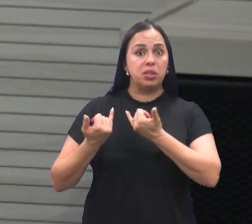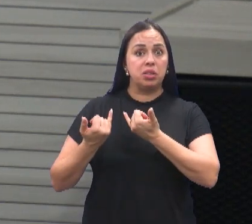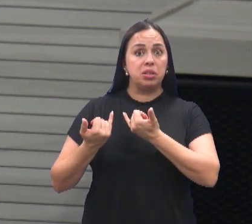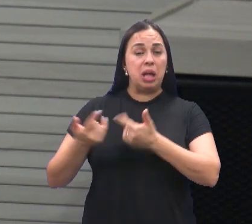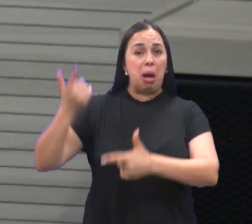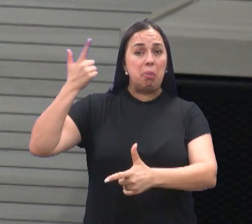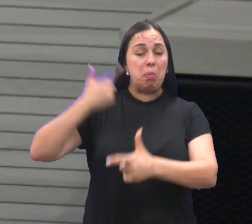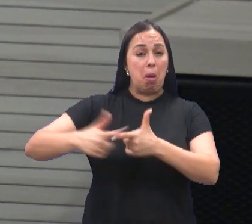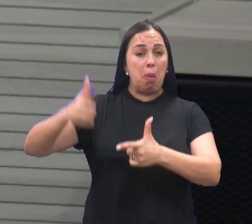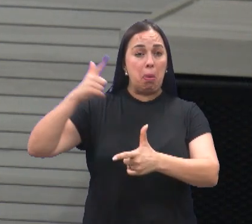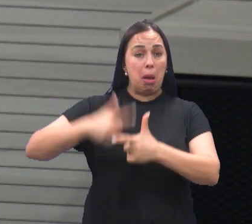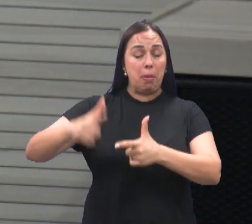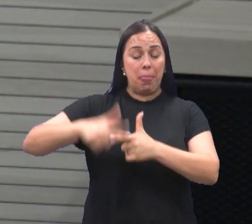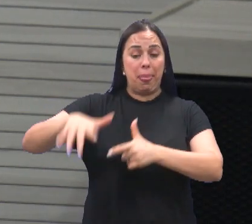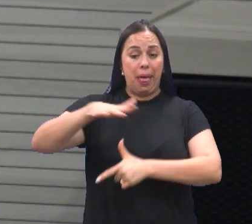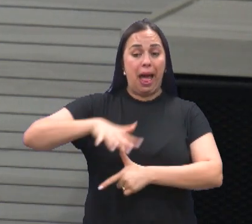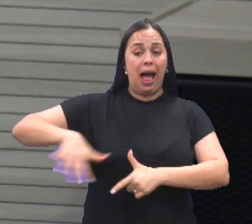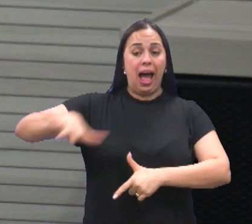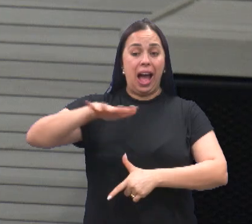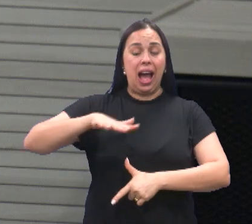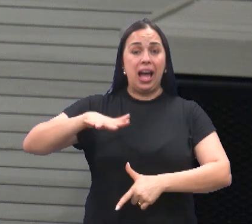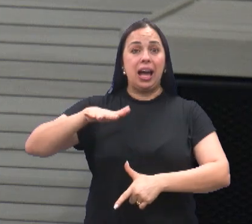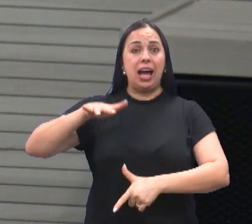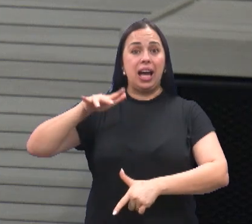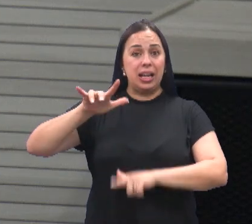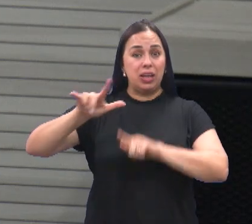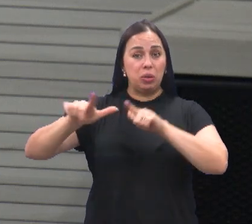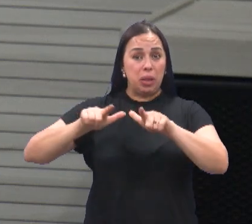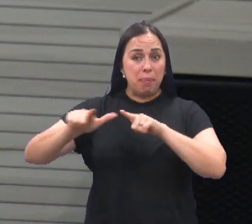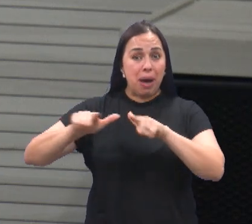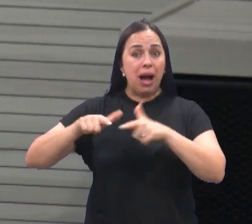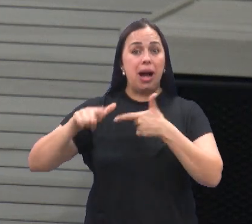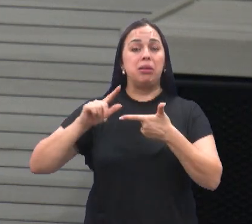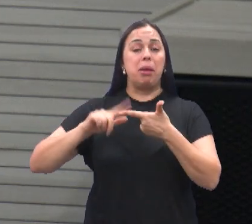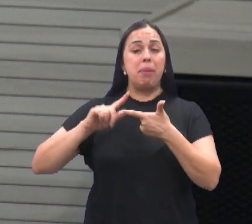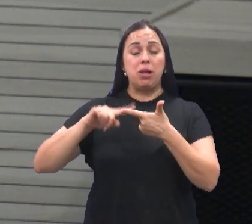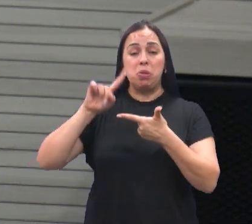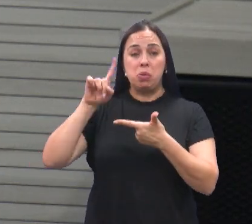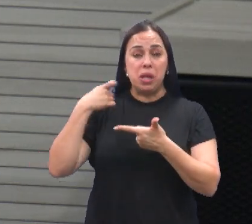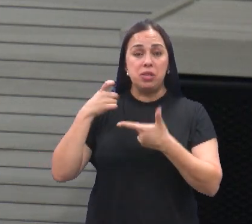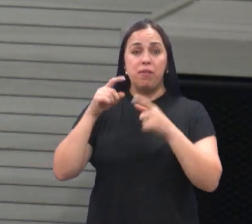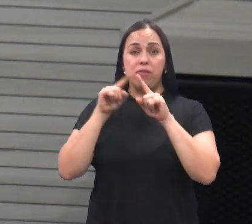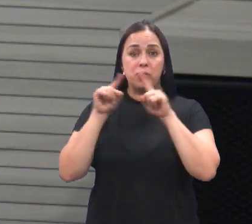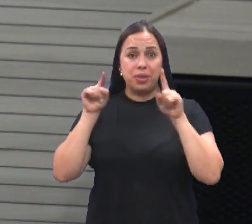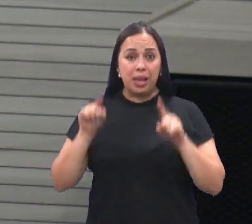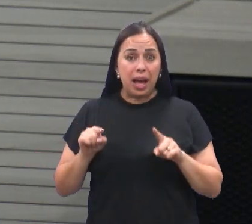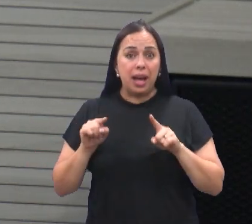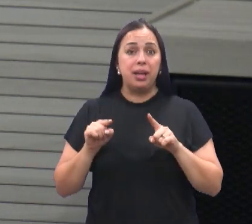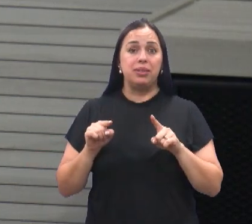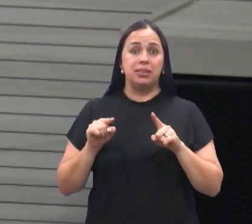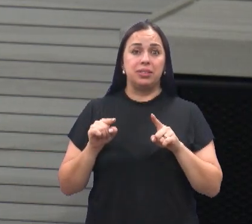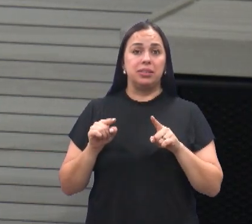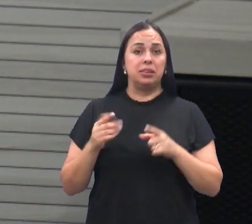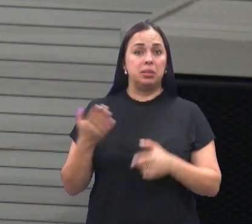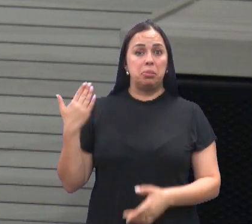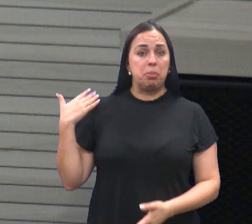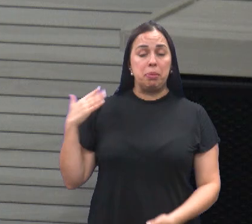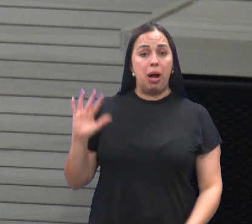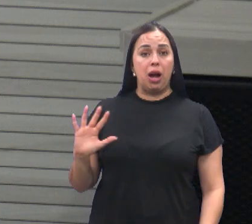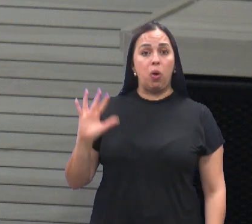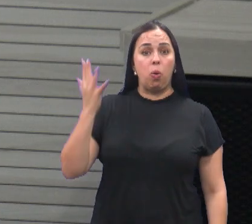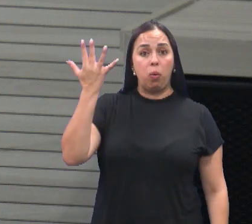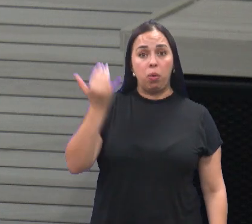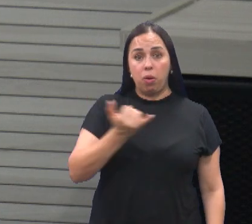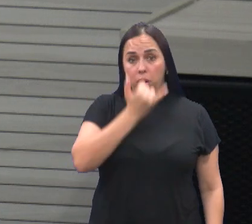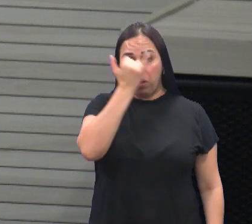problemas trabalhistas a seus funcionários e ex-funcionários. E mais que isso, né, nós tivemos há poucos dias o caso